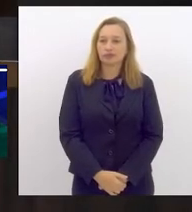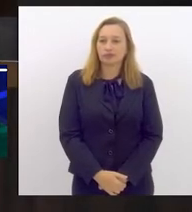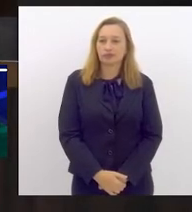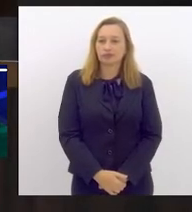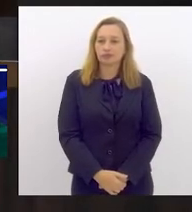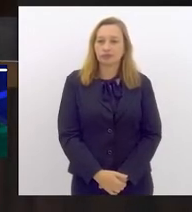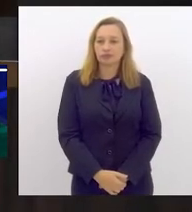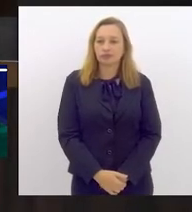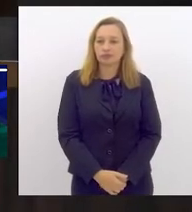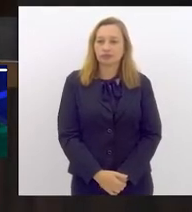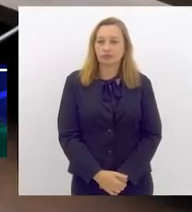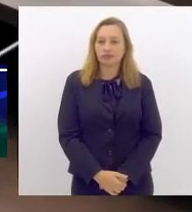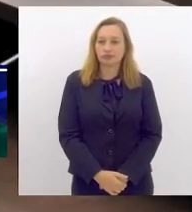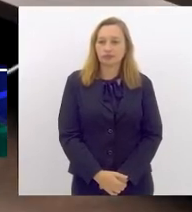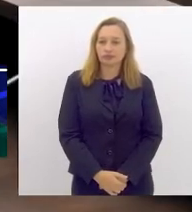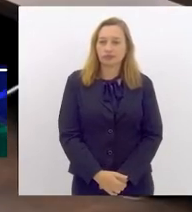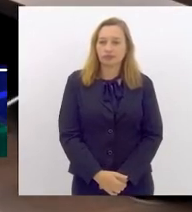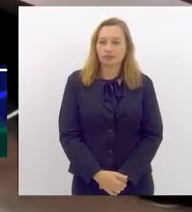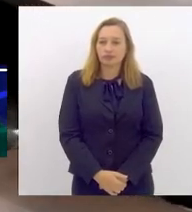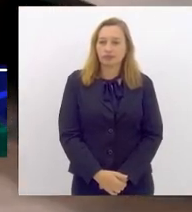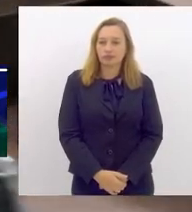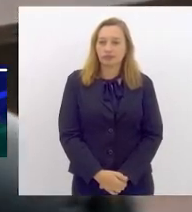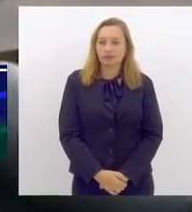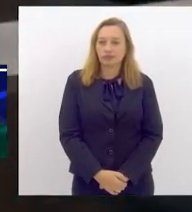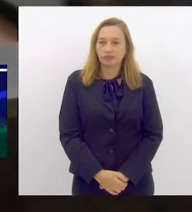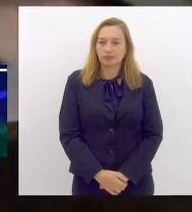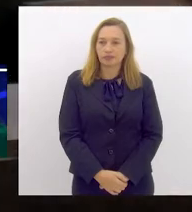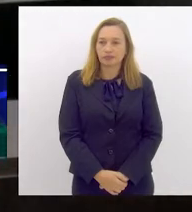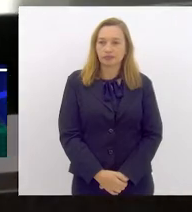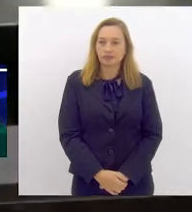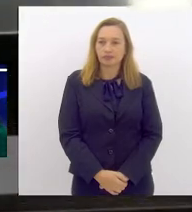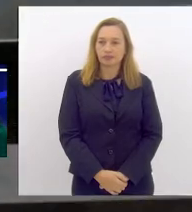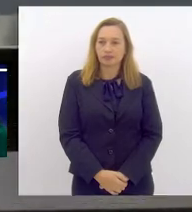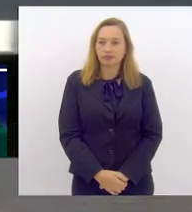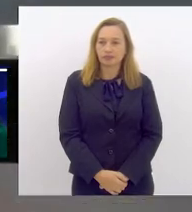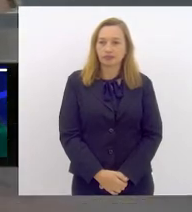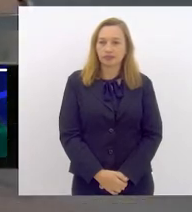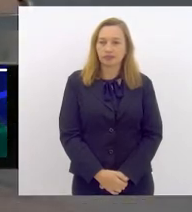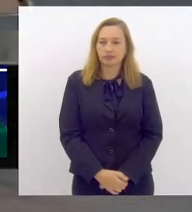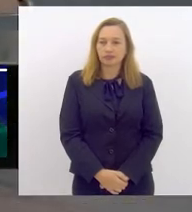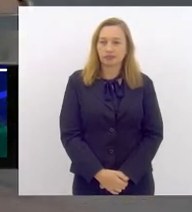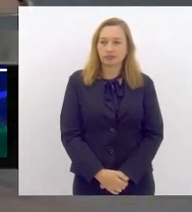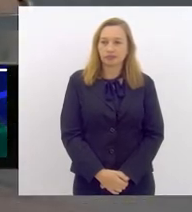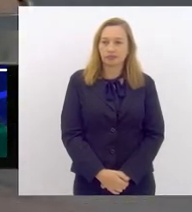E aí E aí